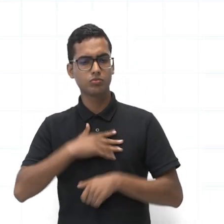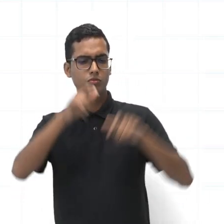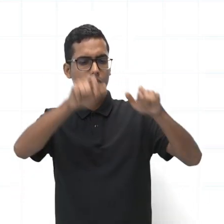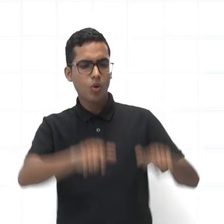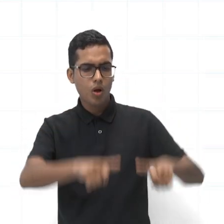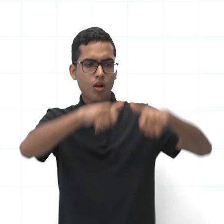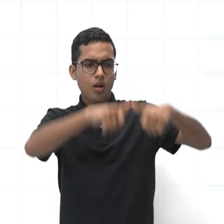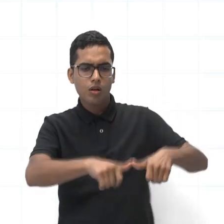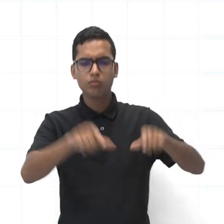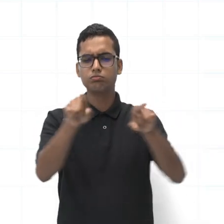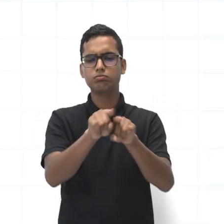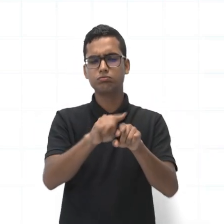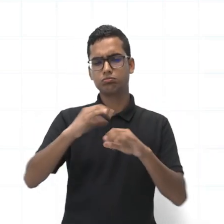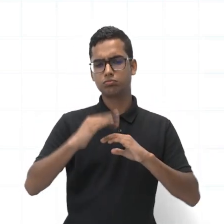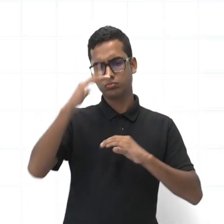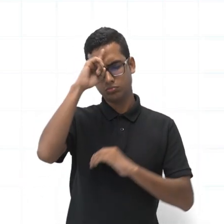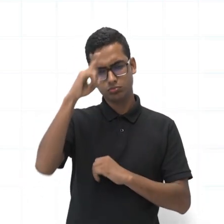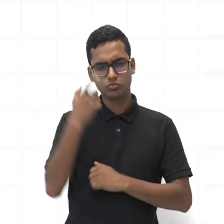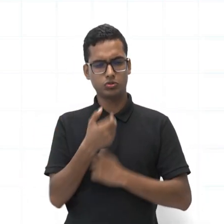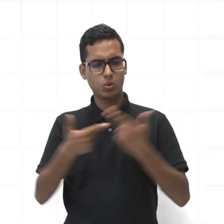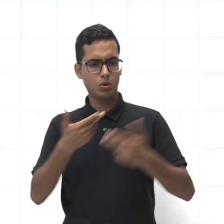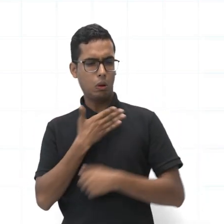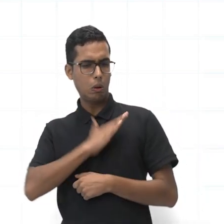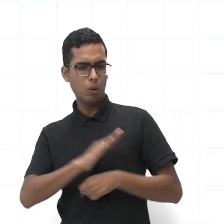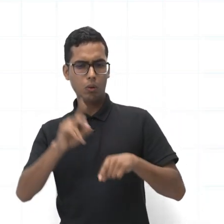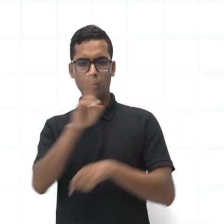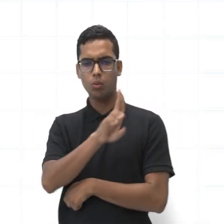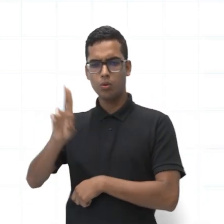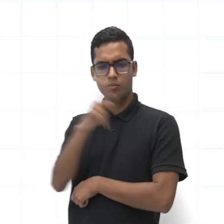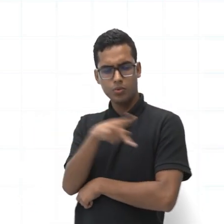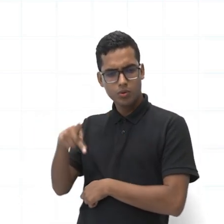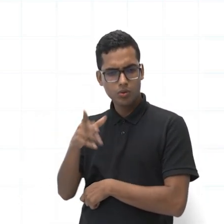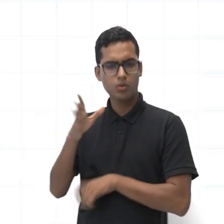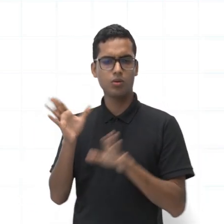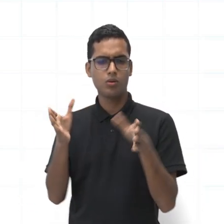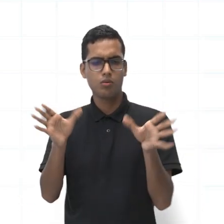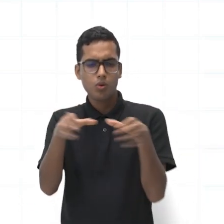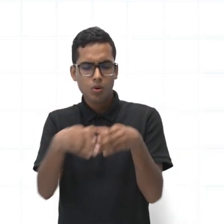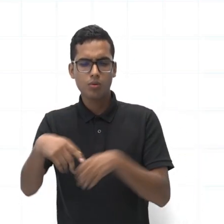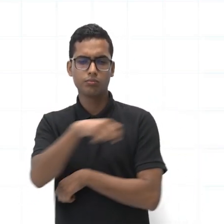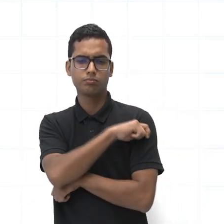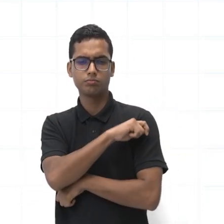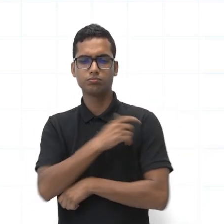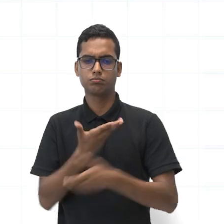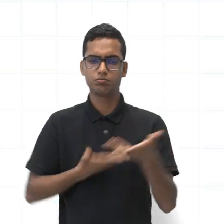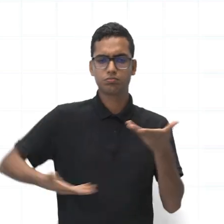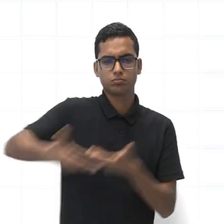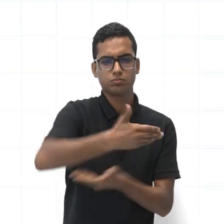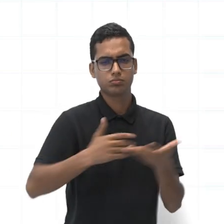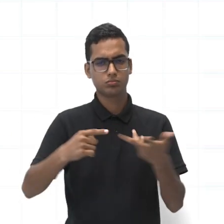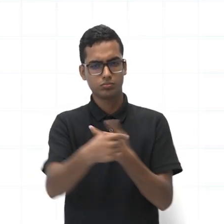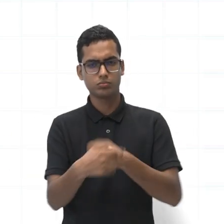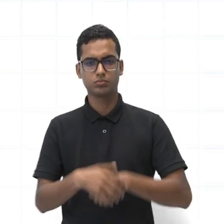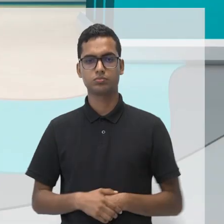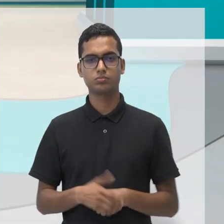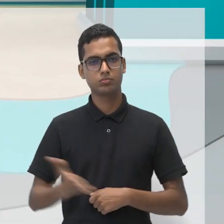comunidade, onde fica, o que mais gosta nela, o que não gosta, nome dos professores, colegas de sala, entre